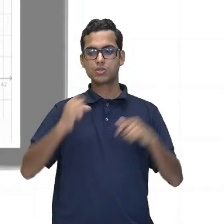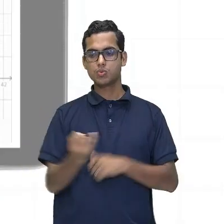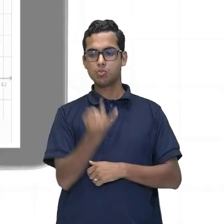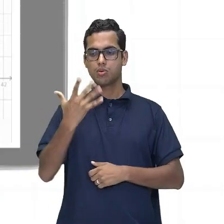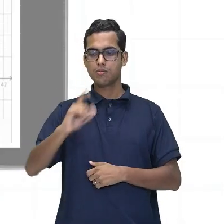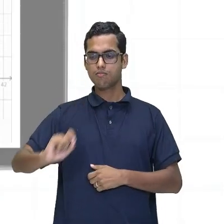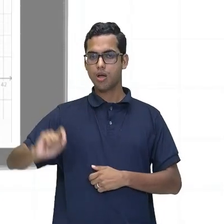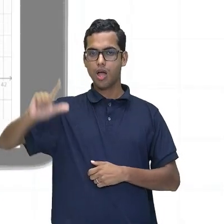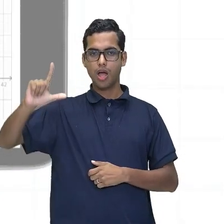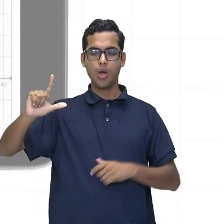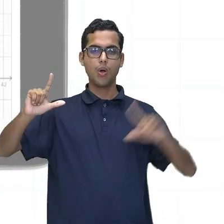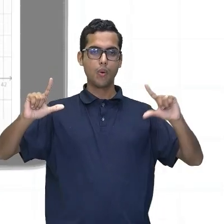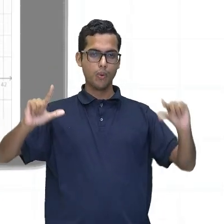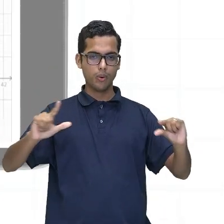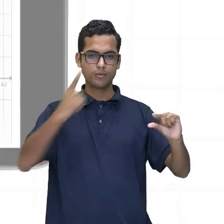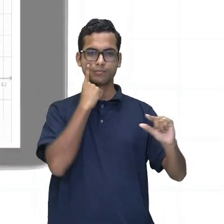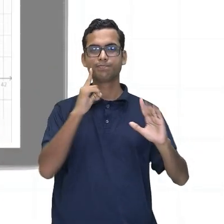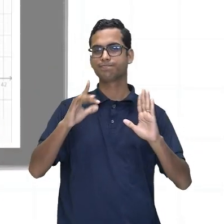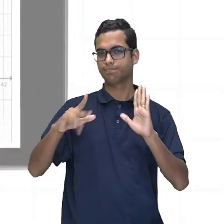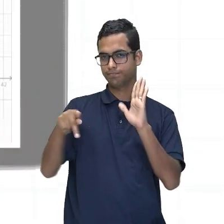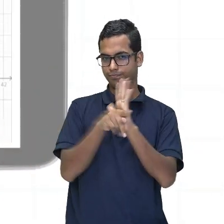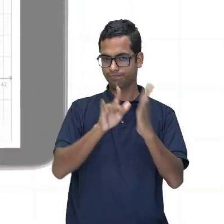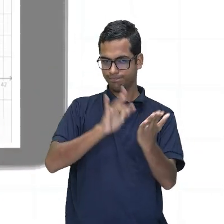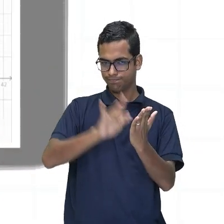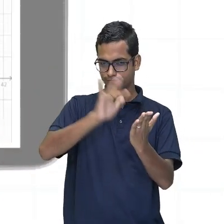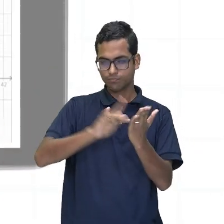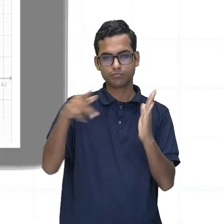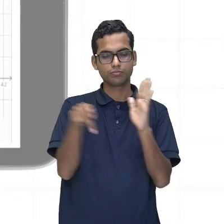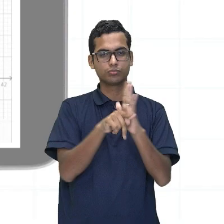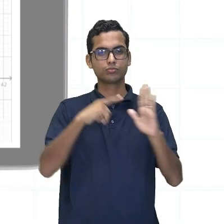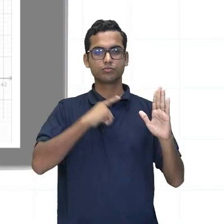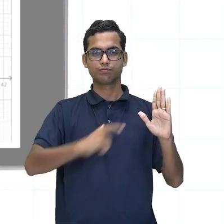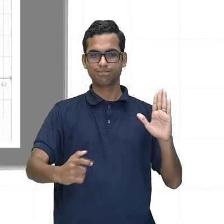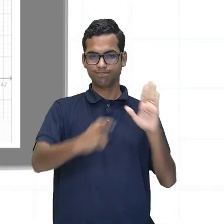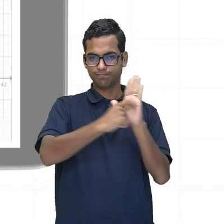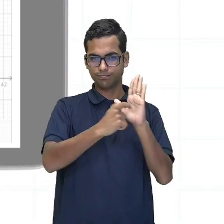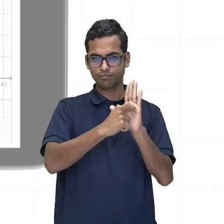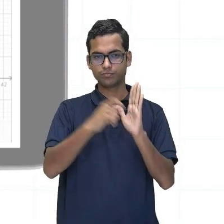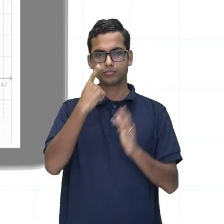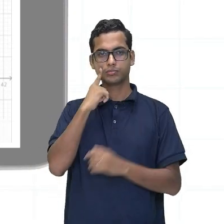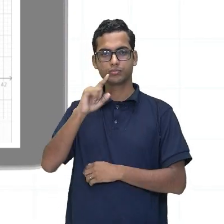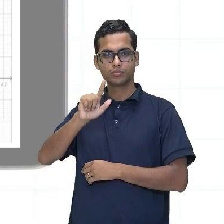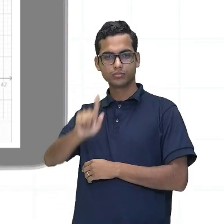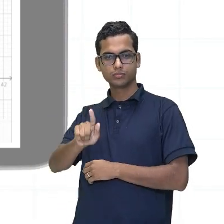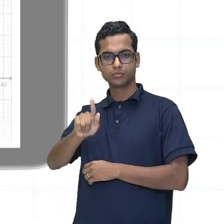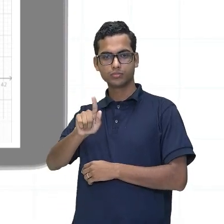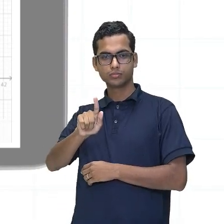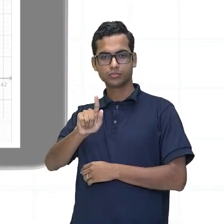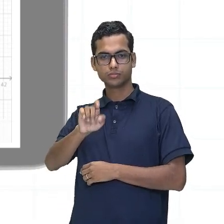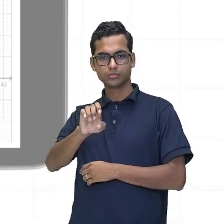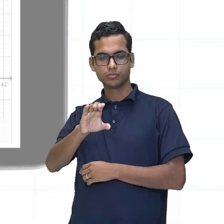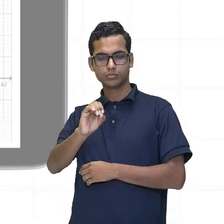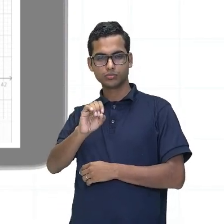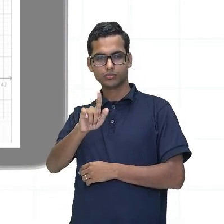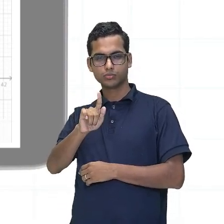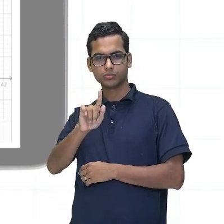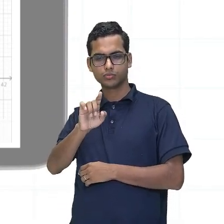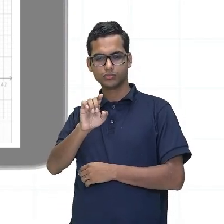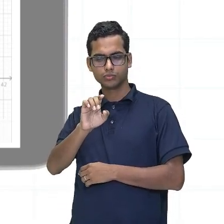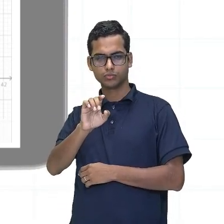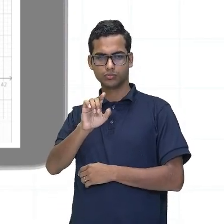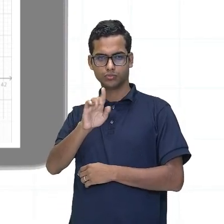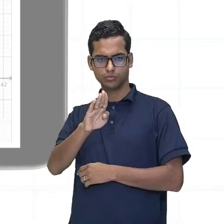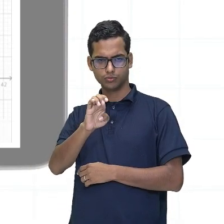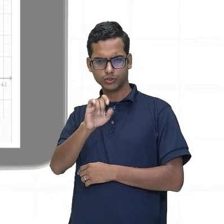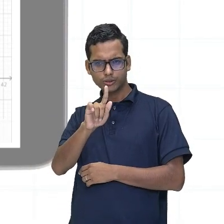construir. Então, nós temos aqui o GeoGebra. Vamos desenhar